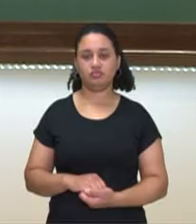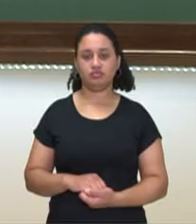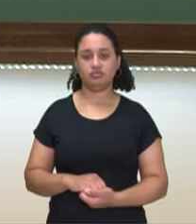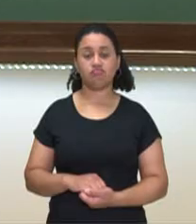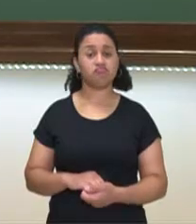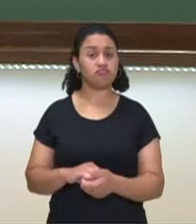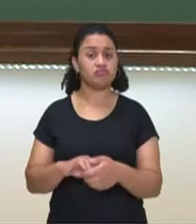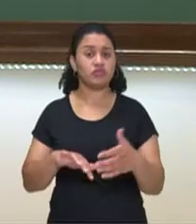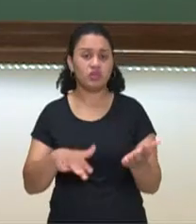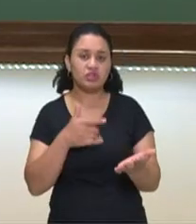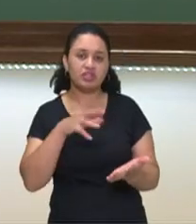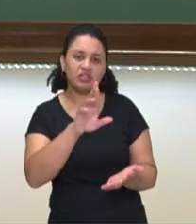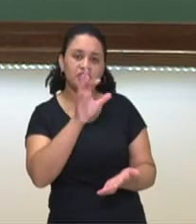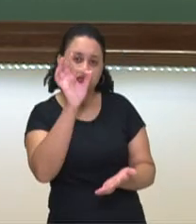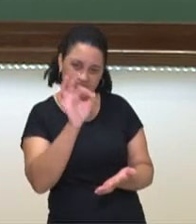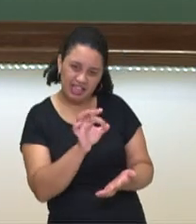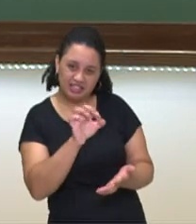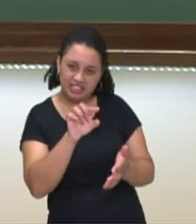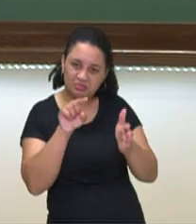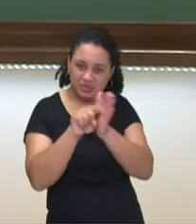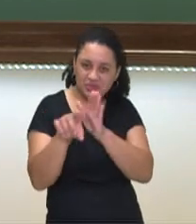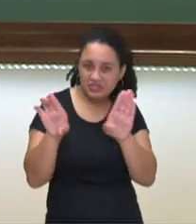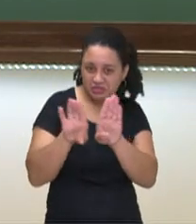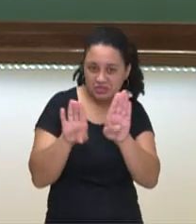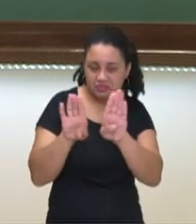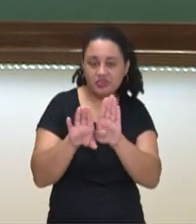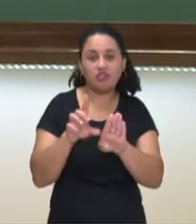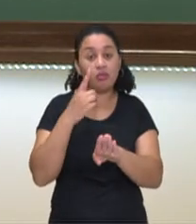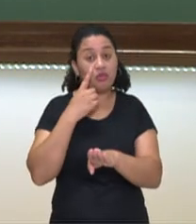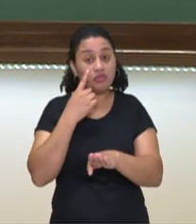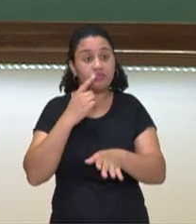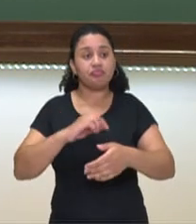E aí, acertou mais essa questão? Vamos